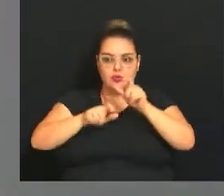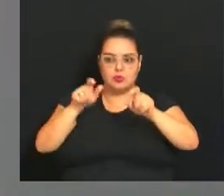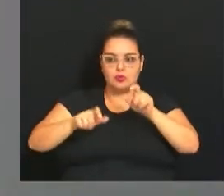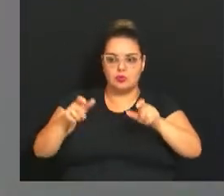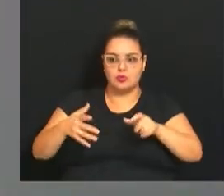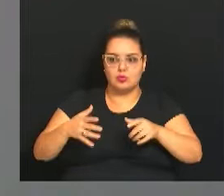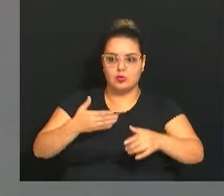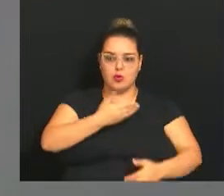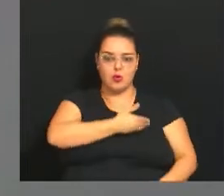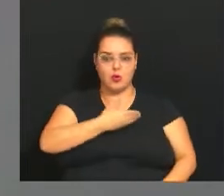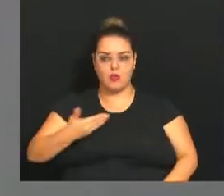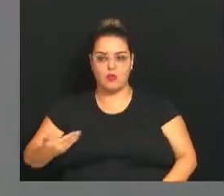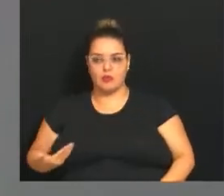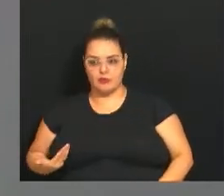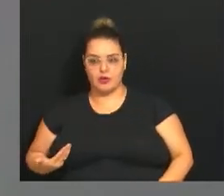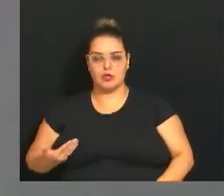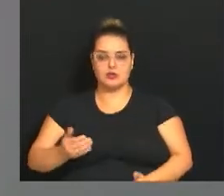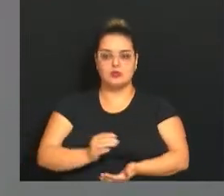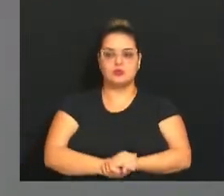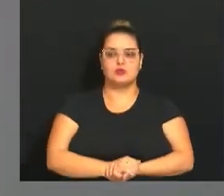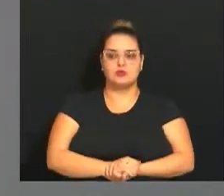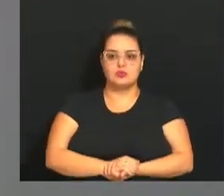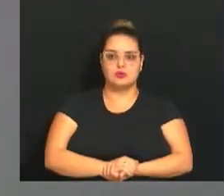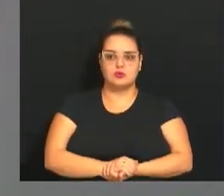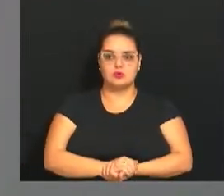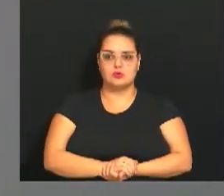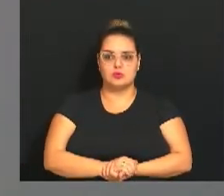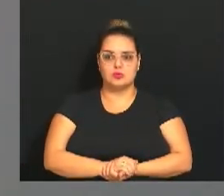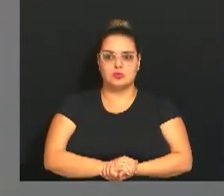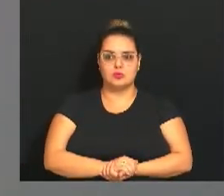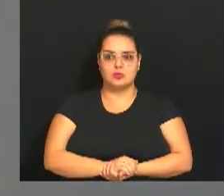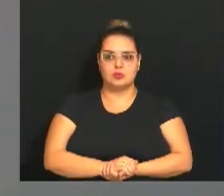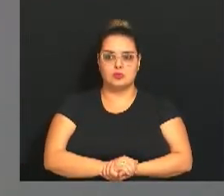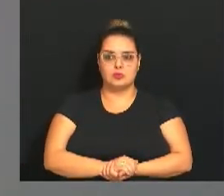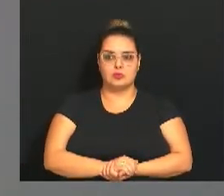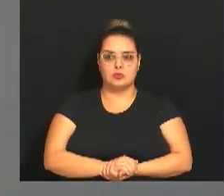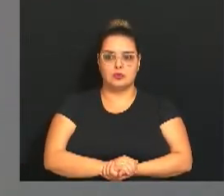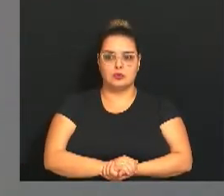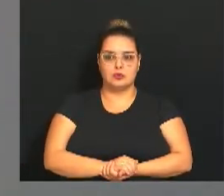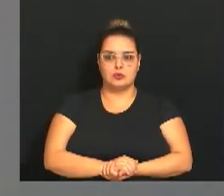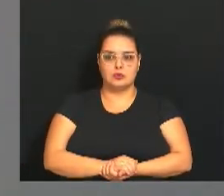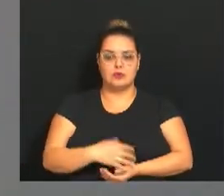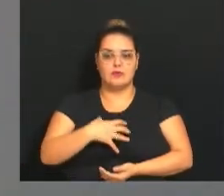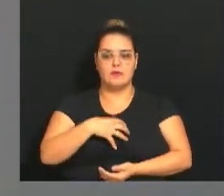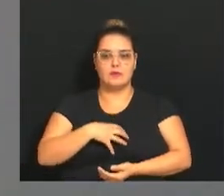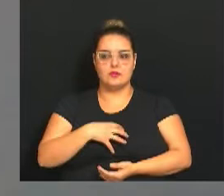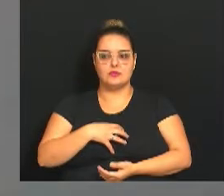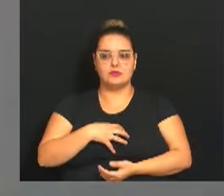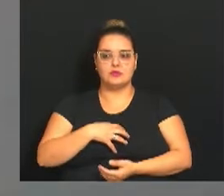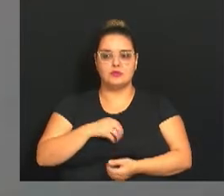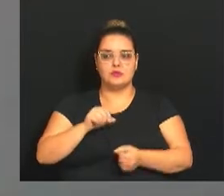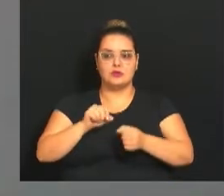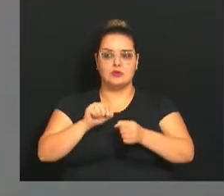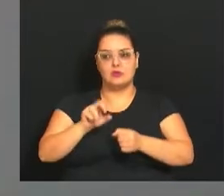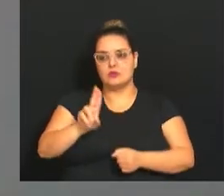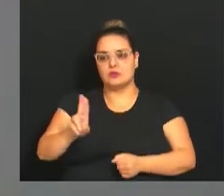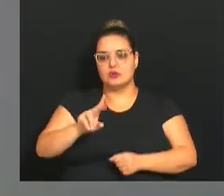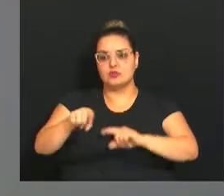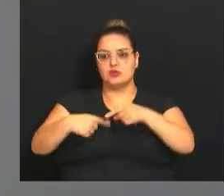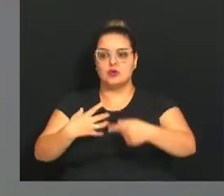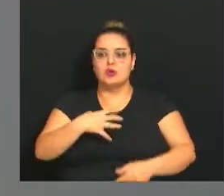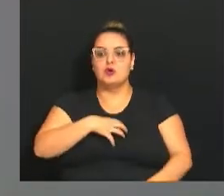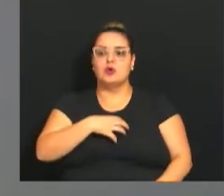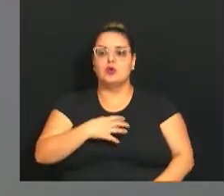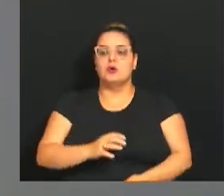governos, entre um tecido urbano que foi feito de uma forma e acabou sendo usado de uma outra forma. Bom, fala um